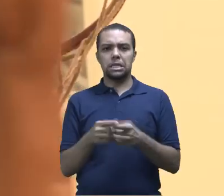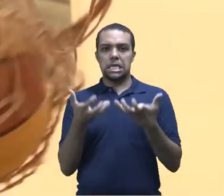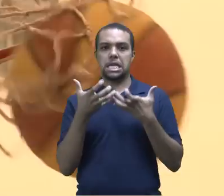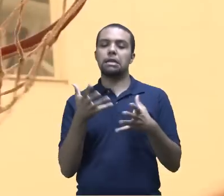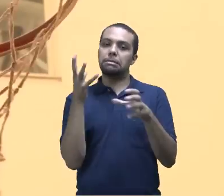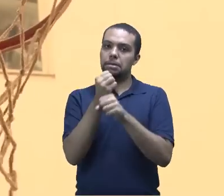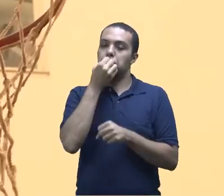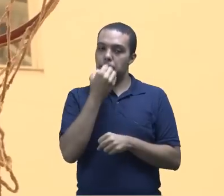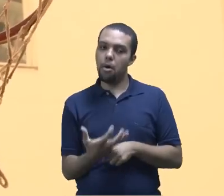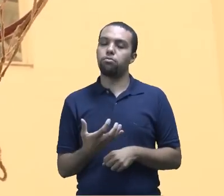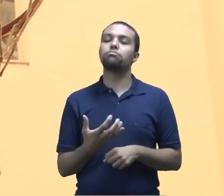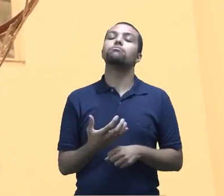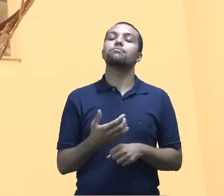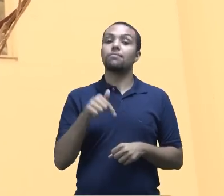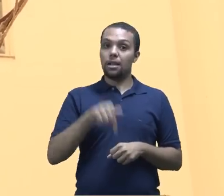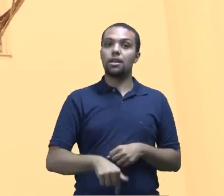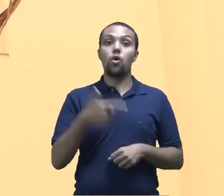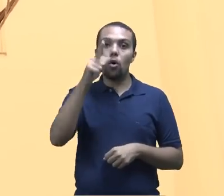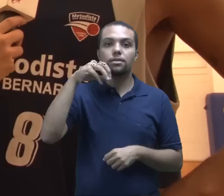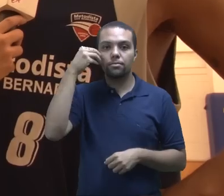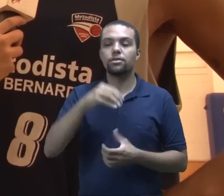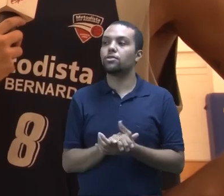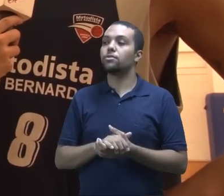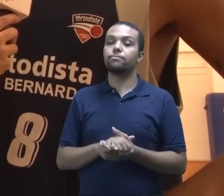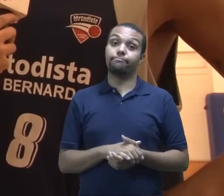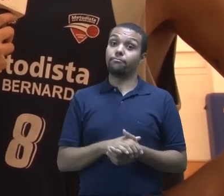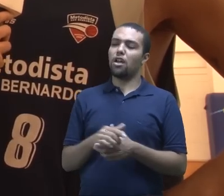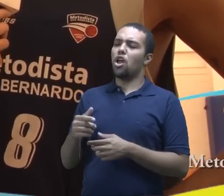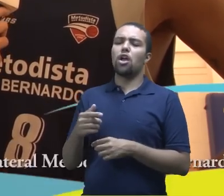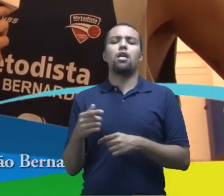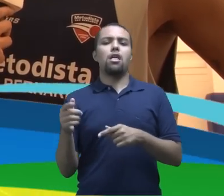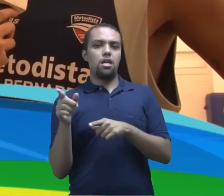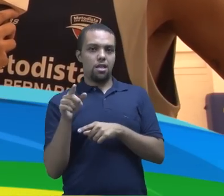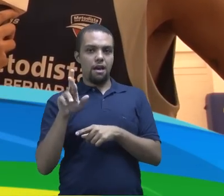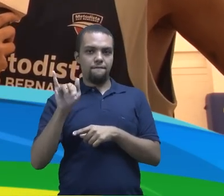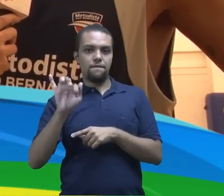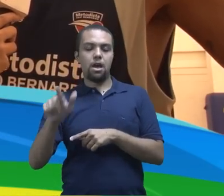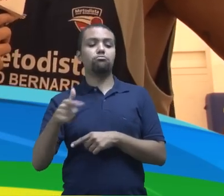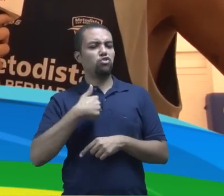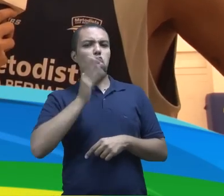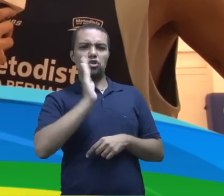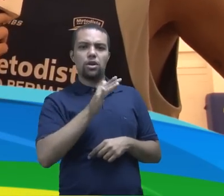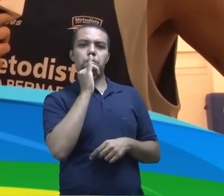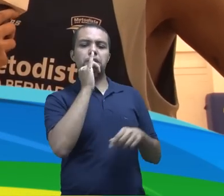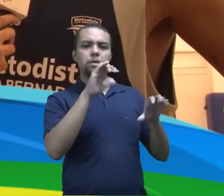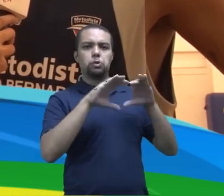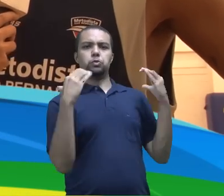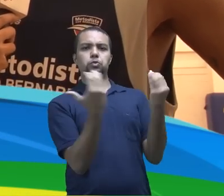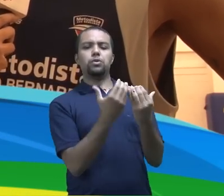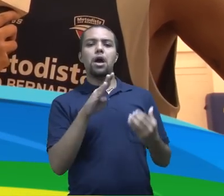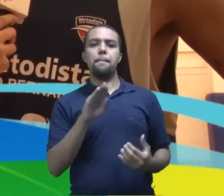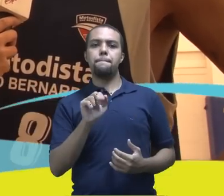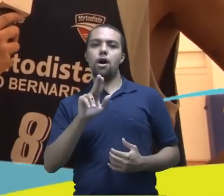para o basquete de São Bernardo. Outro reforço experiente. Eu já tive a oportunidade de jogar em time que o ginásio lotava,